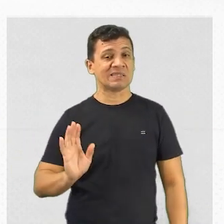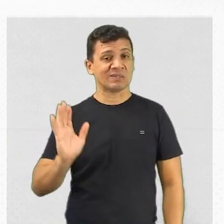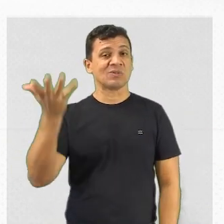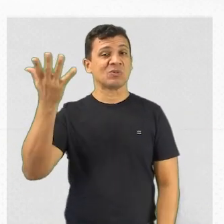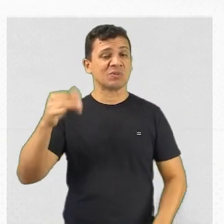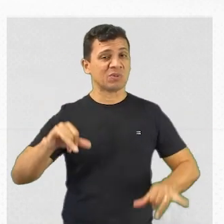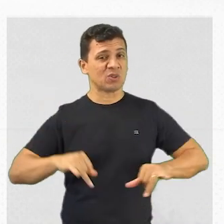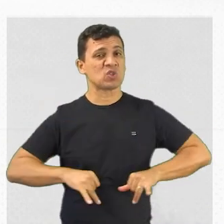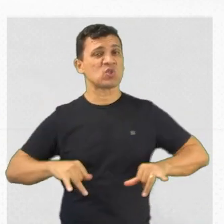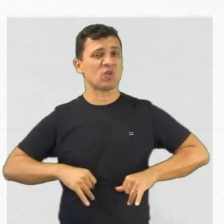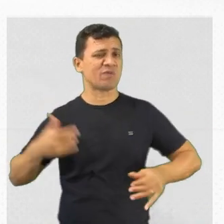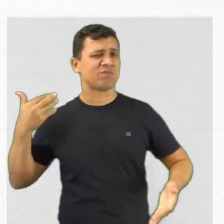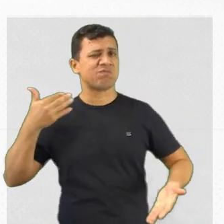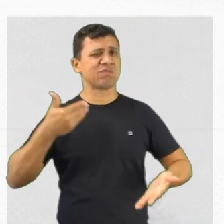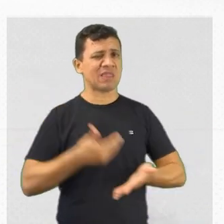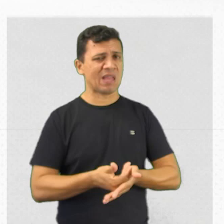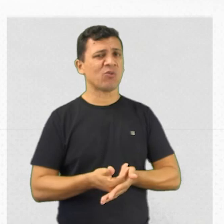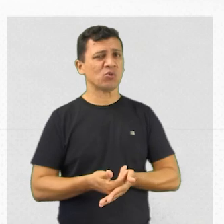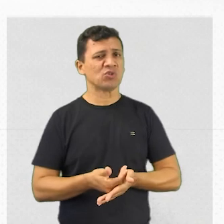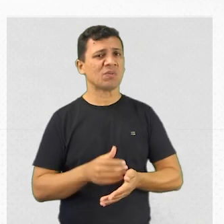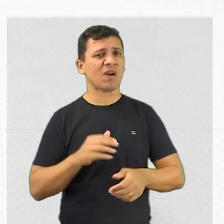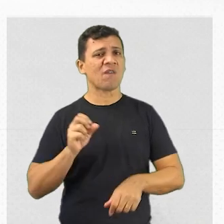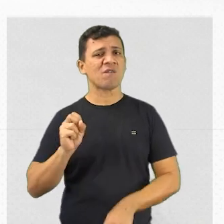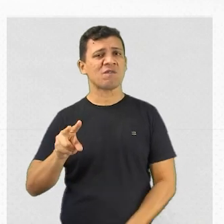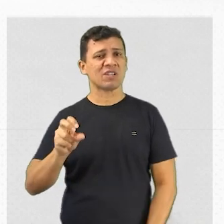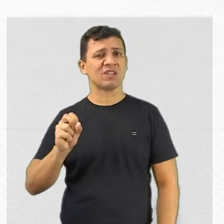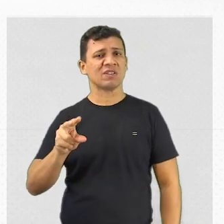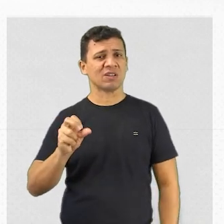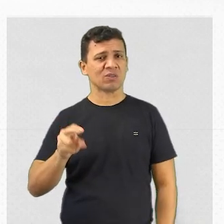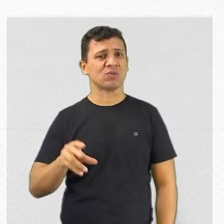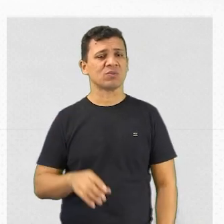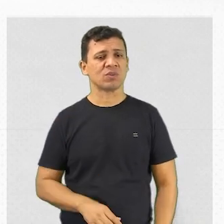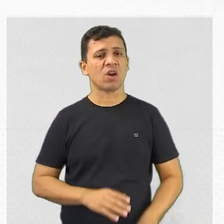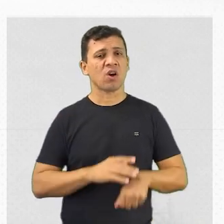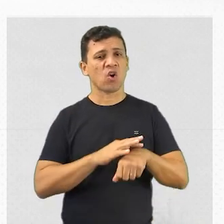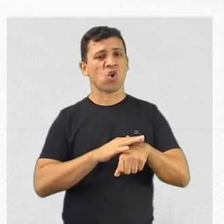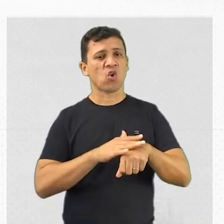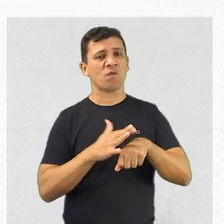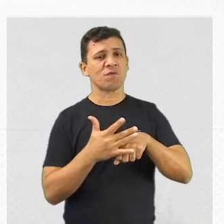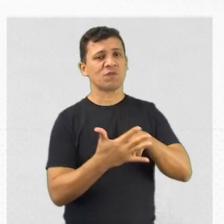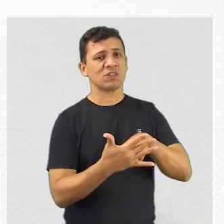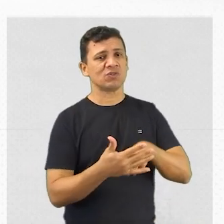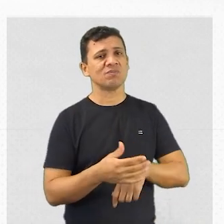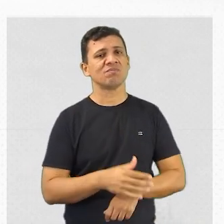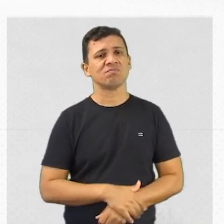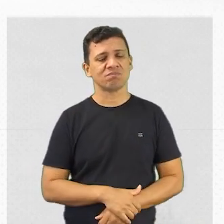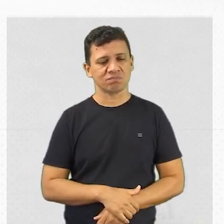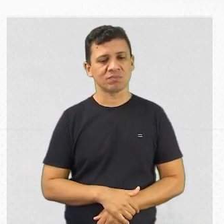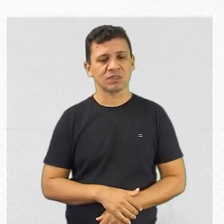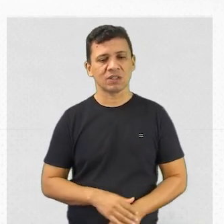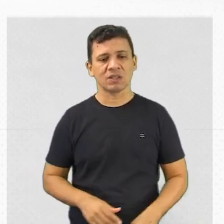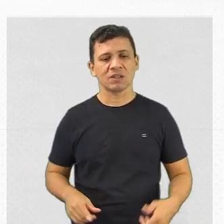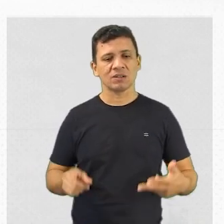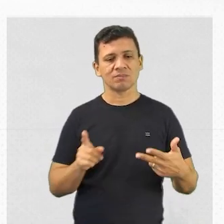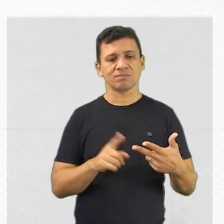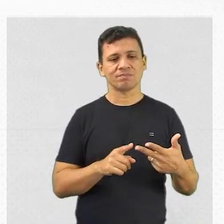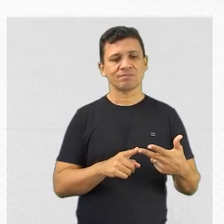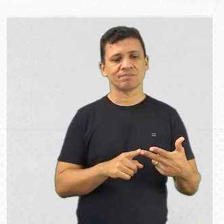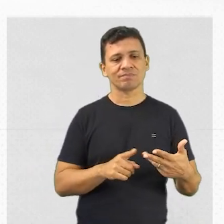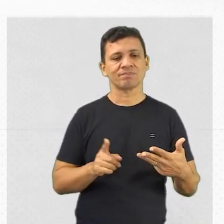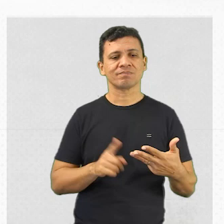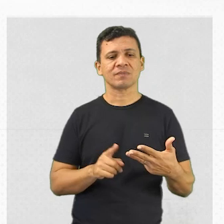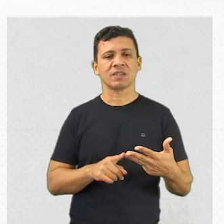gente sofre até hoje por causa desse vírus, né, por causa da doença Covid-19, tá? A gente também vai falar um pouquinho